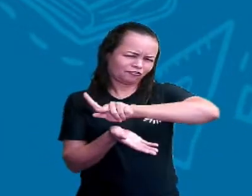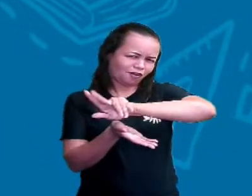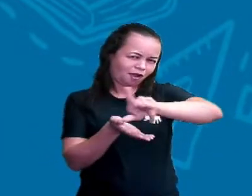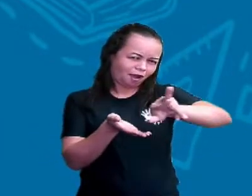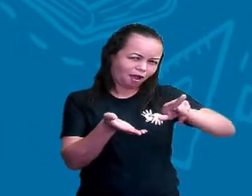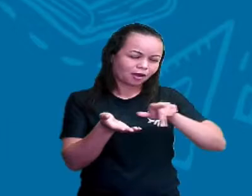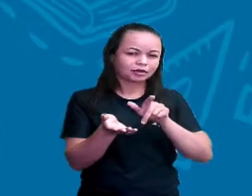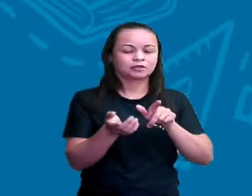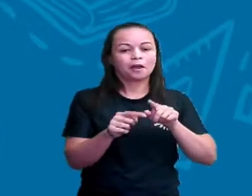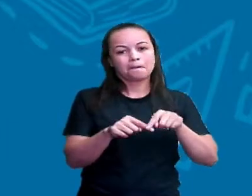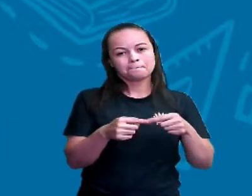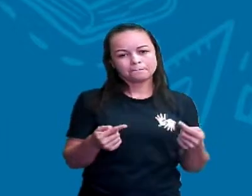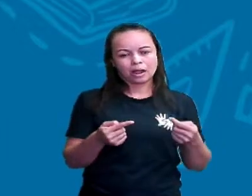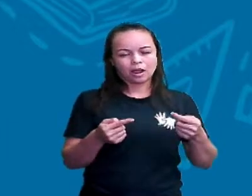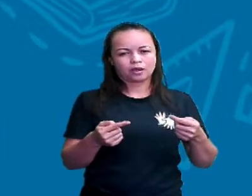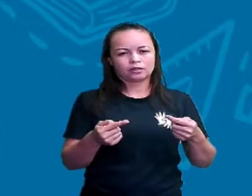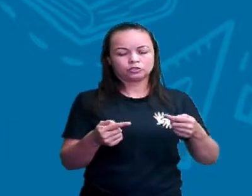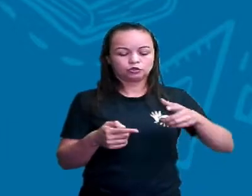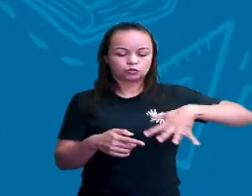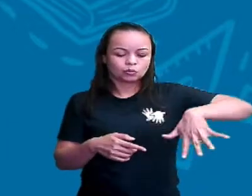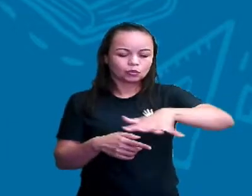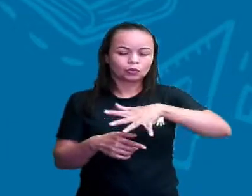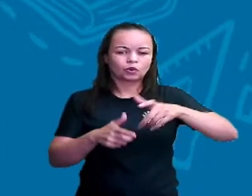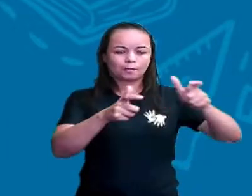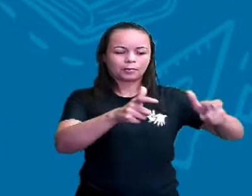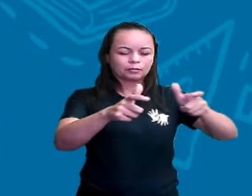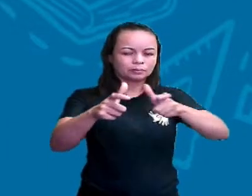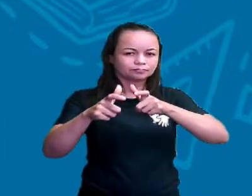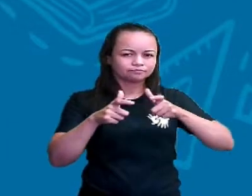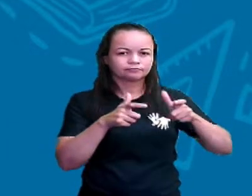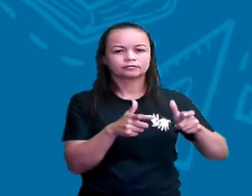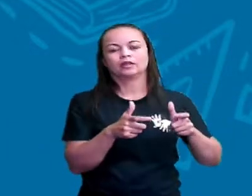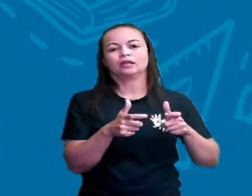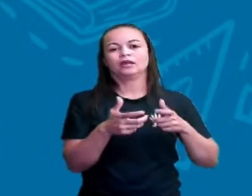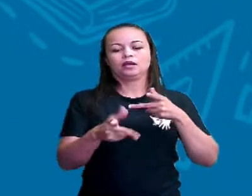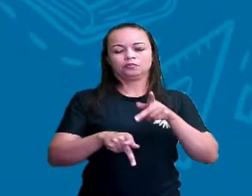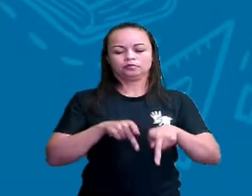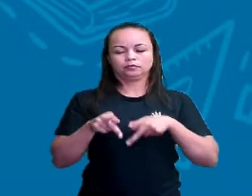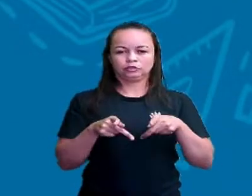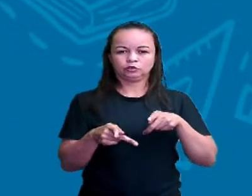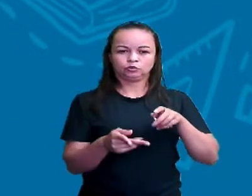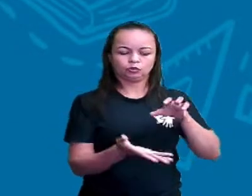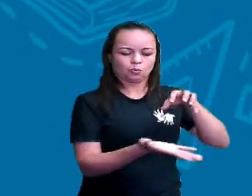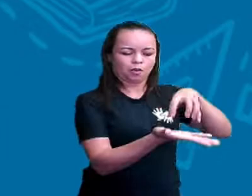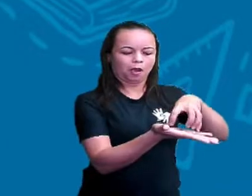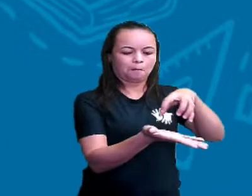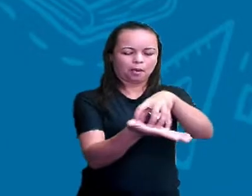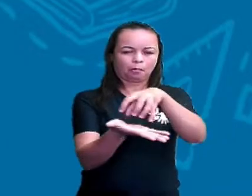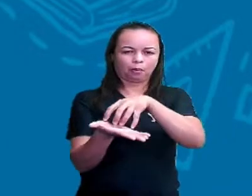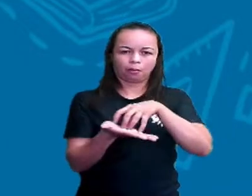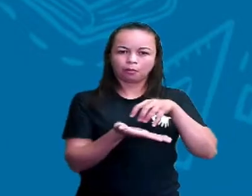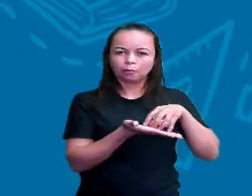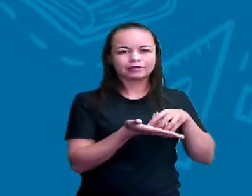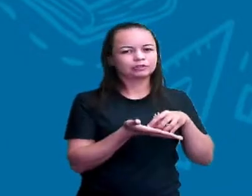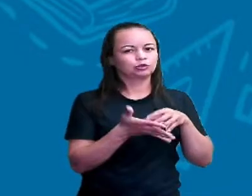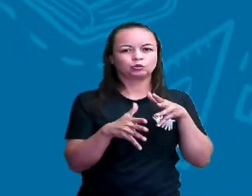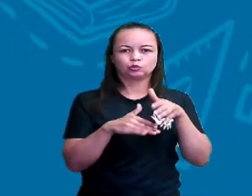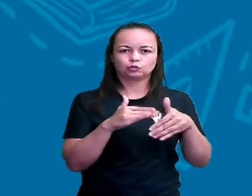país pouco povoado, porque todo o seu território, a população, ela não ocupa todo o seu território,